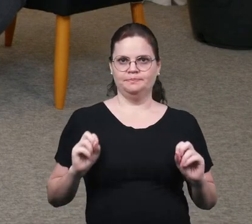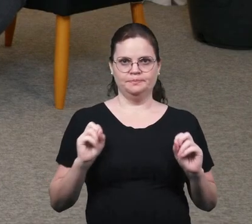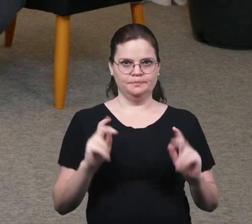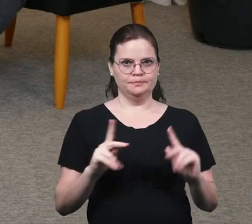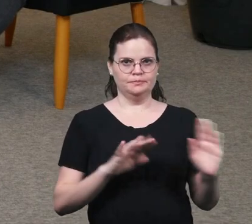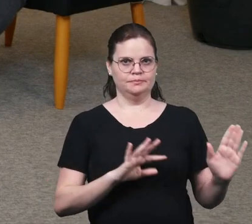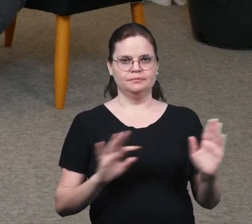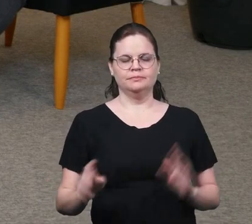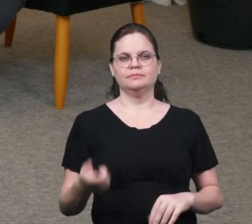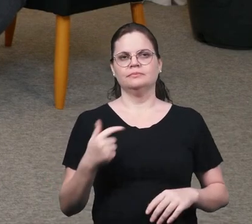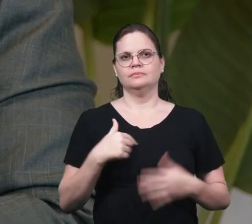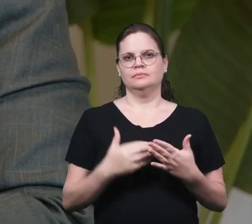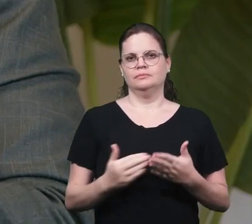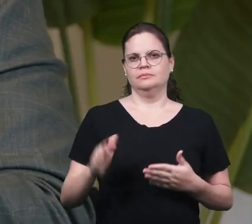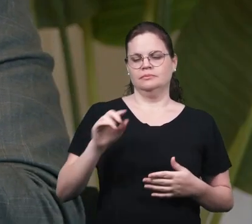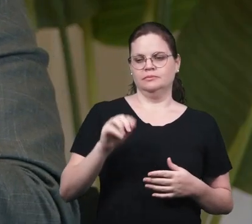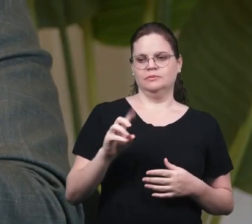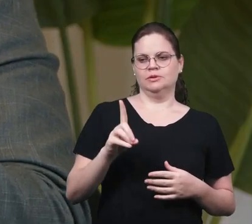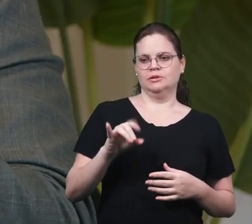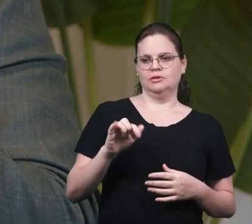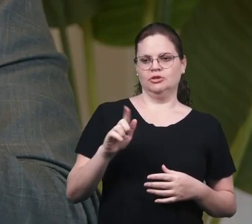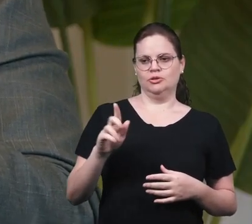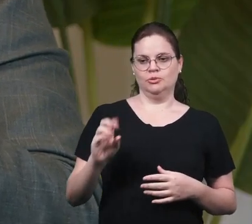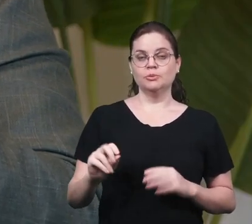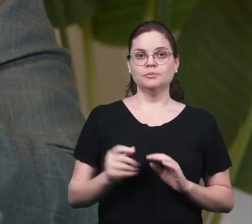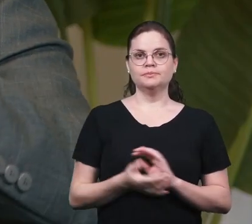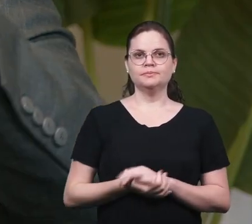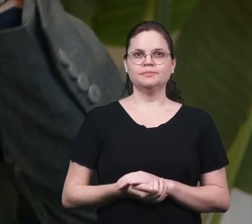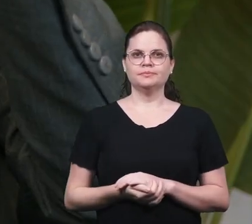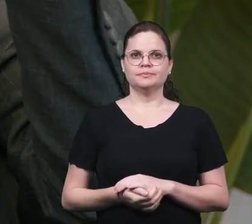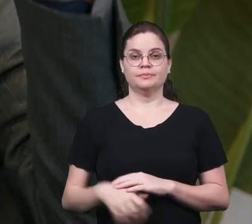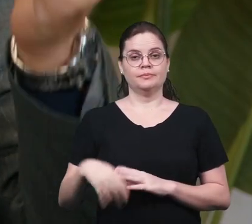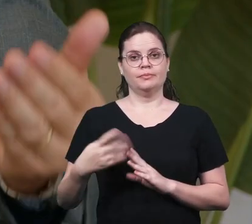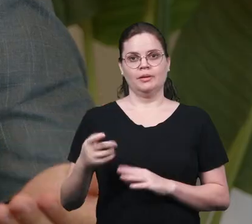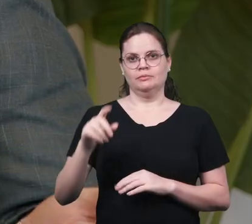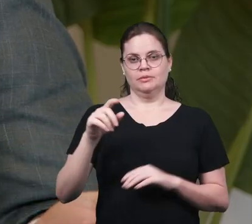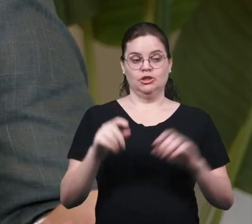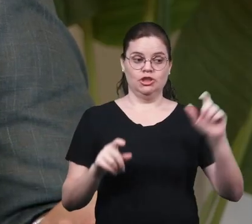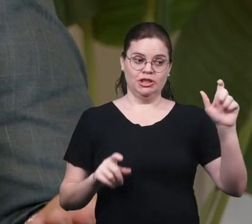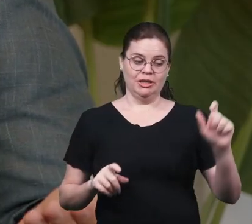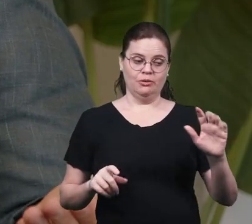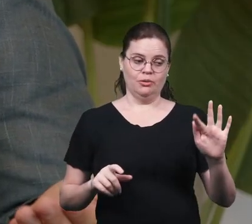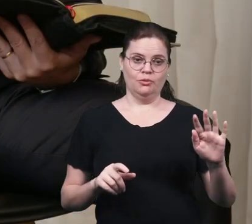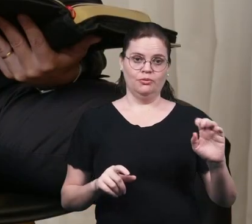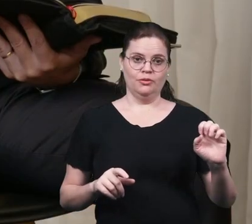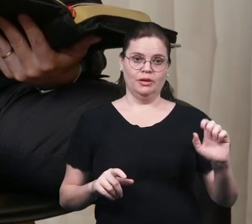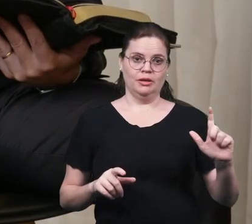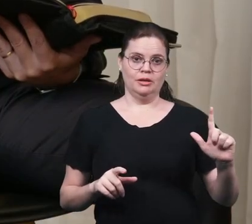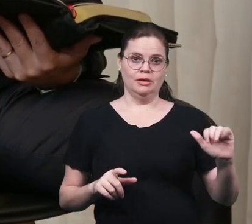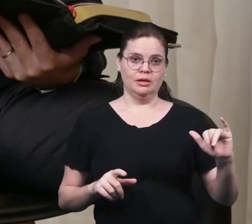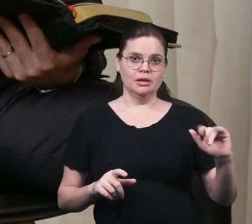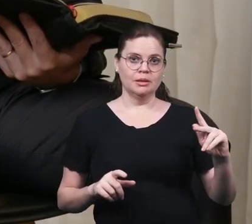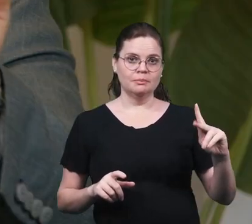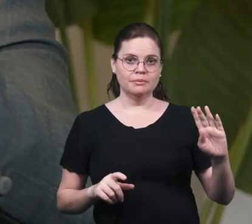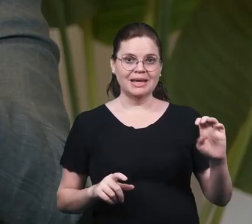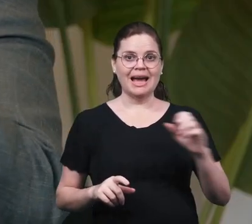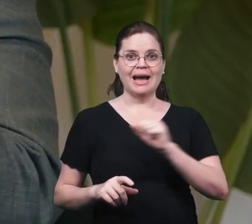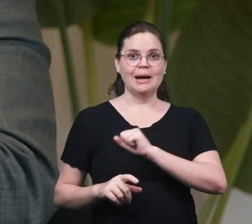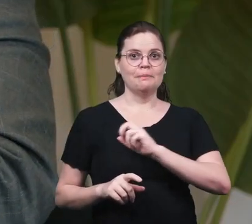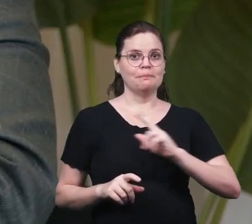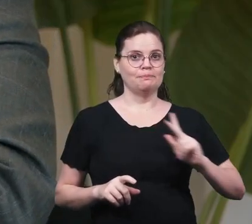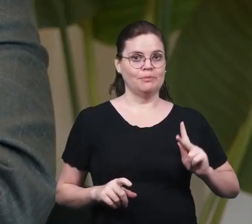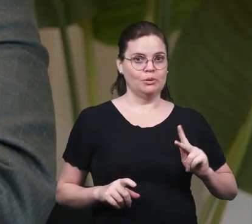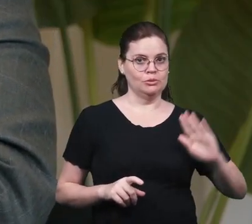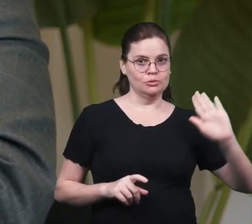Diego, com você, conforme eu falei, havia o Felipe apóstolo, né, Diego? Isso mesmo. E havia também o